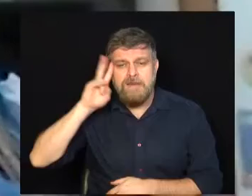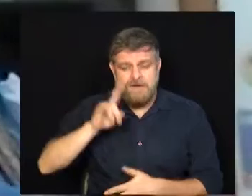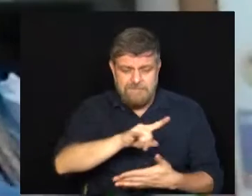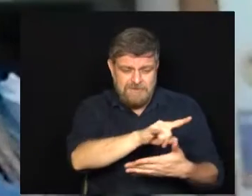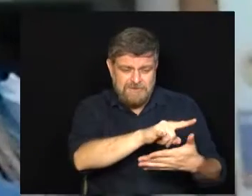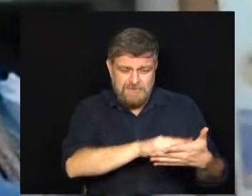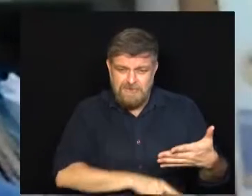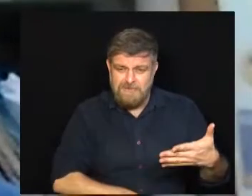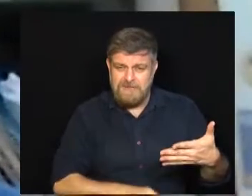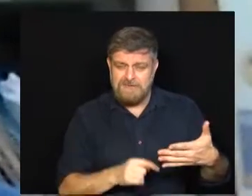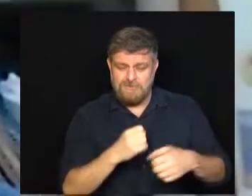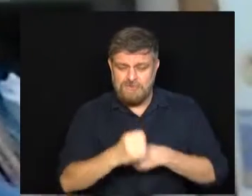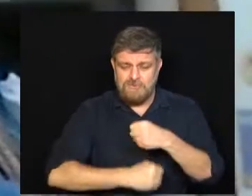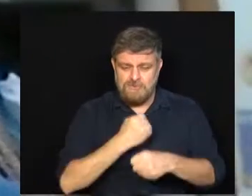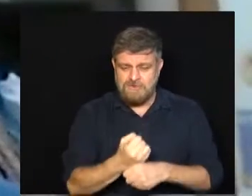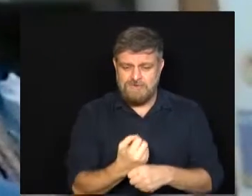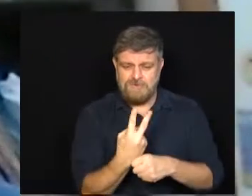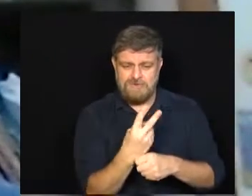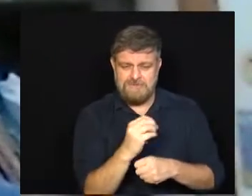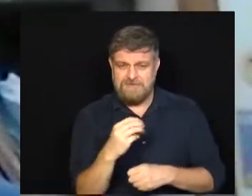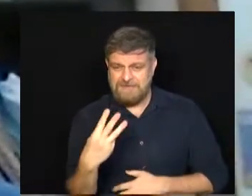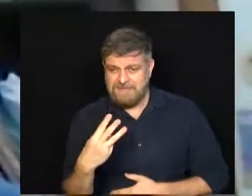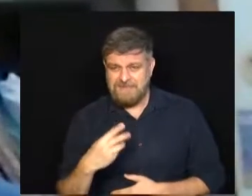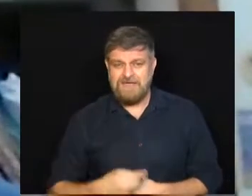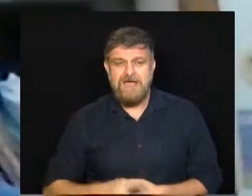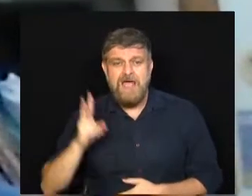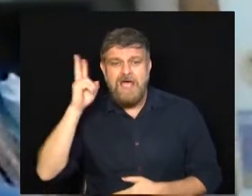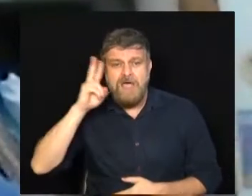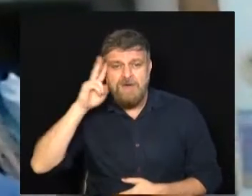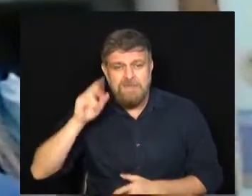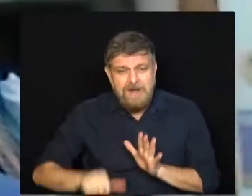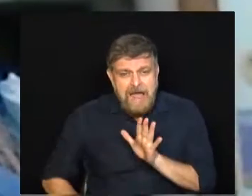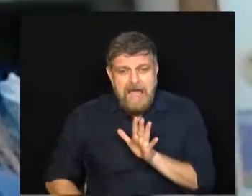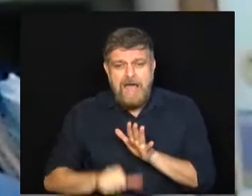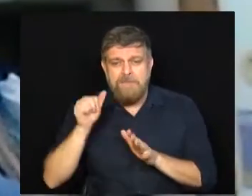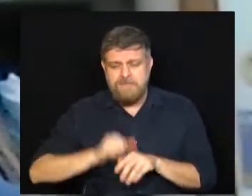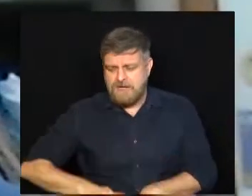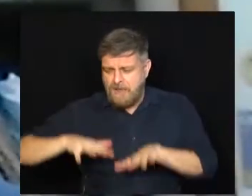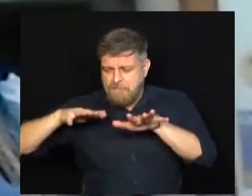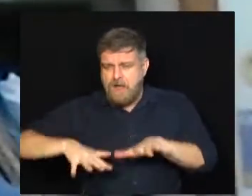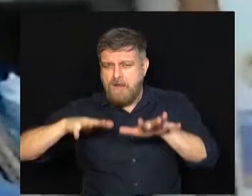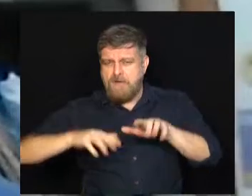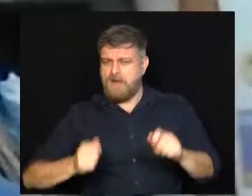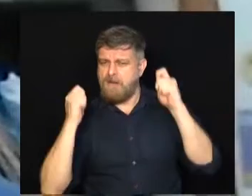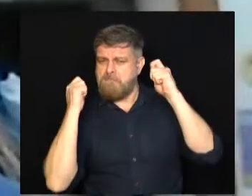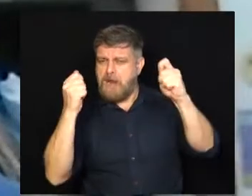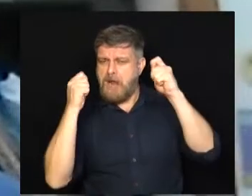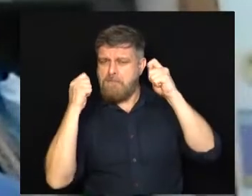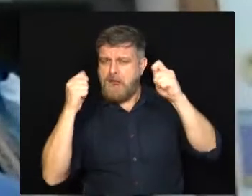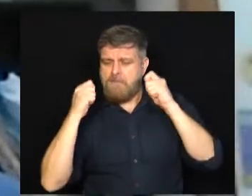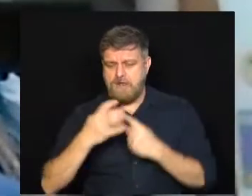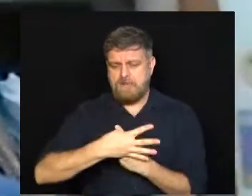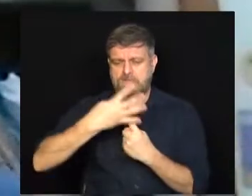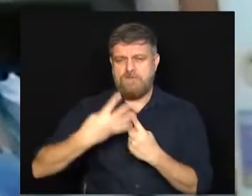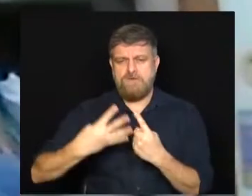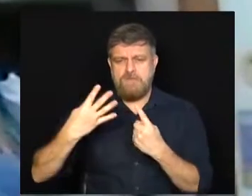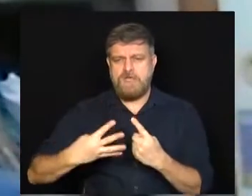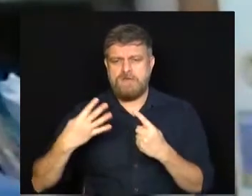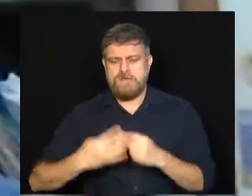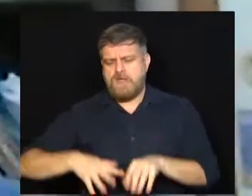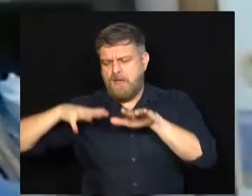2013, eu lembrava de um fato que gerou, inclusive, a primeira manifestação pública do movimento LGBTI